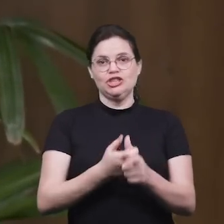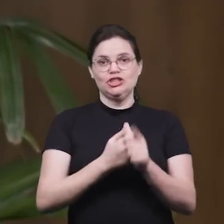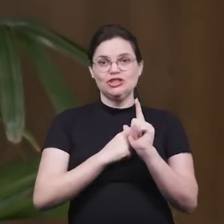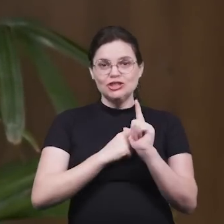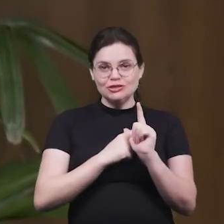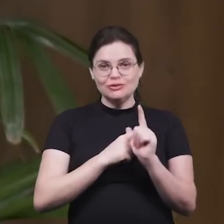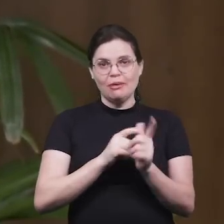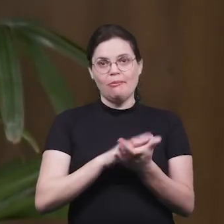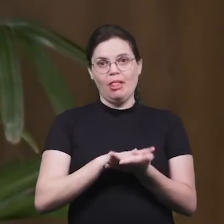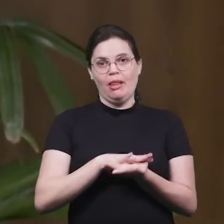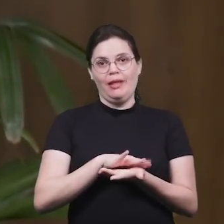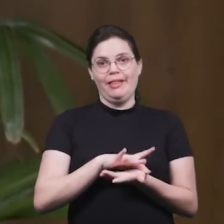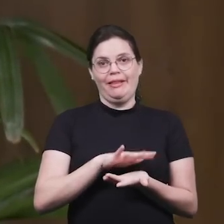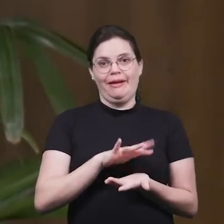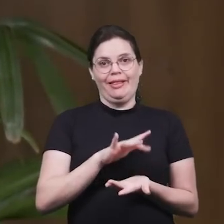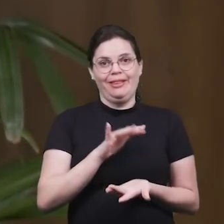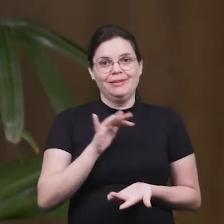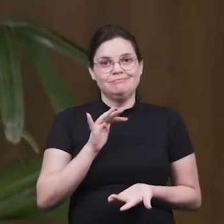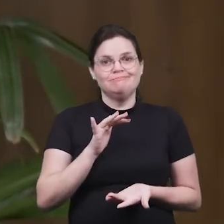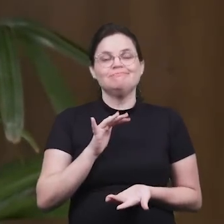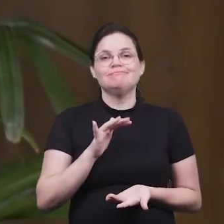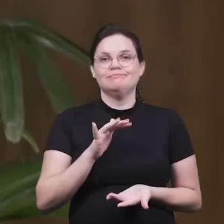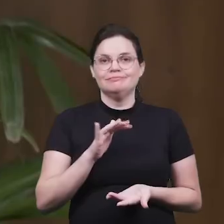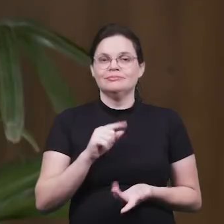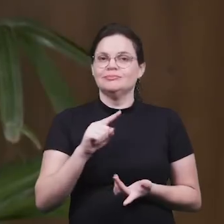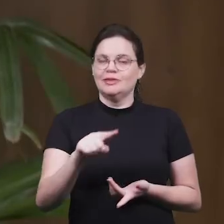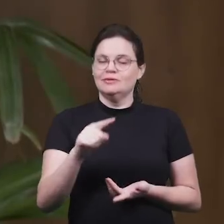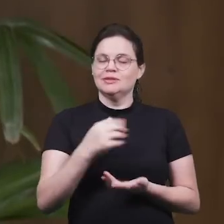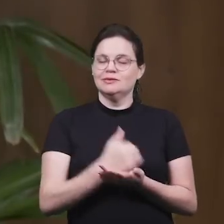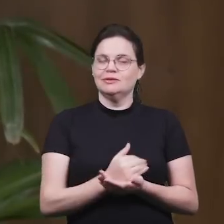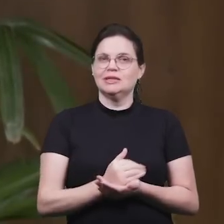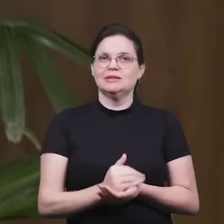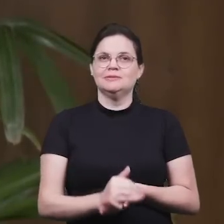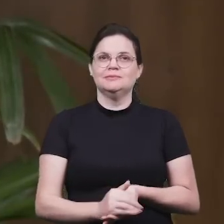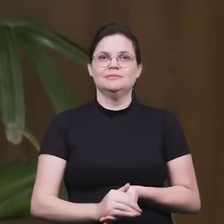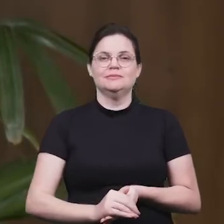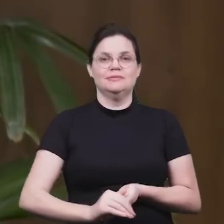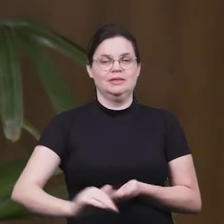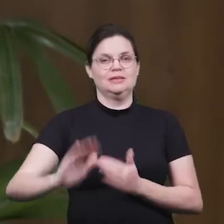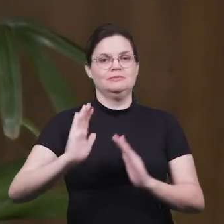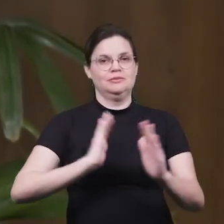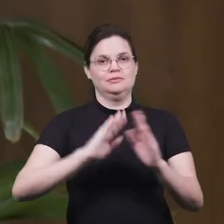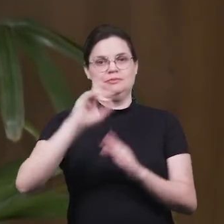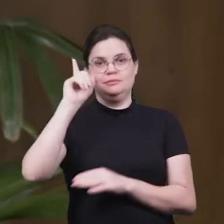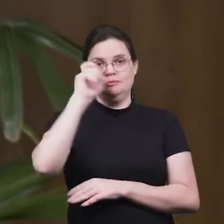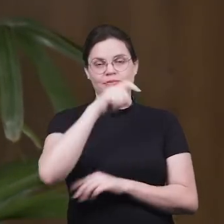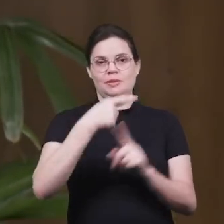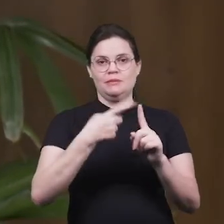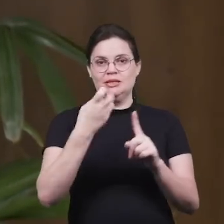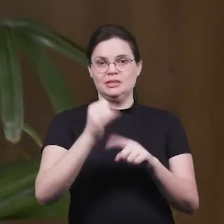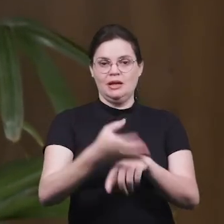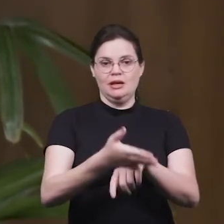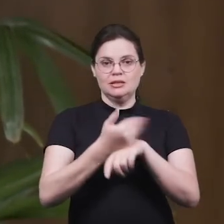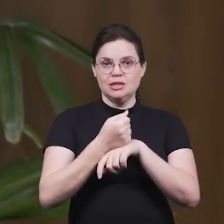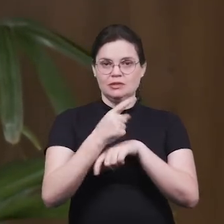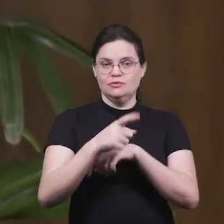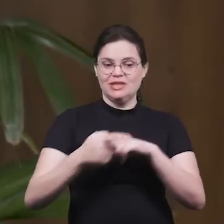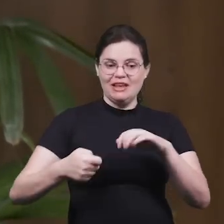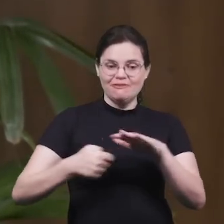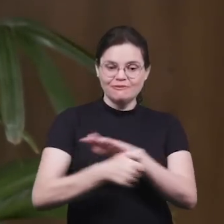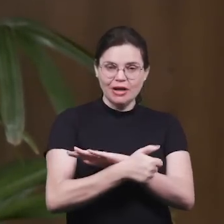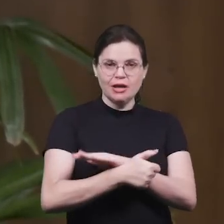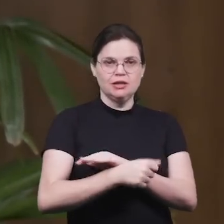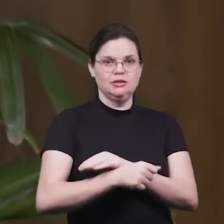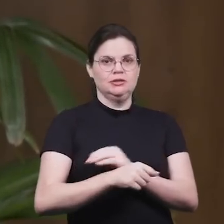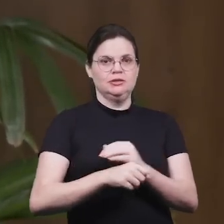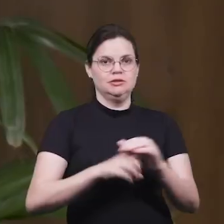começar a acumular e você pode passar um momento difícil. Mas quanto antes você começa a investir,